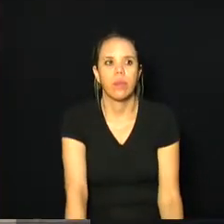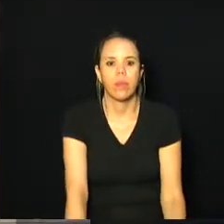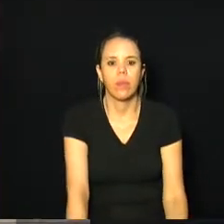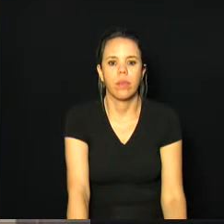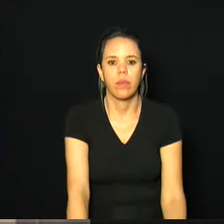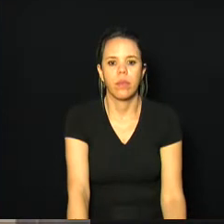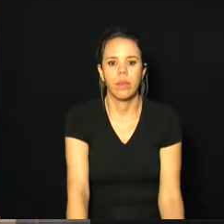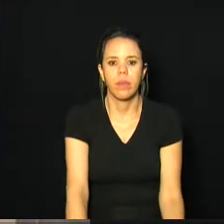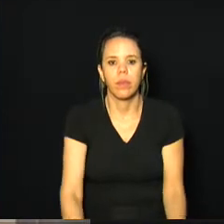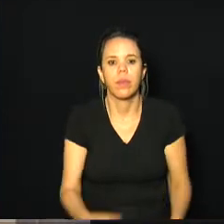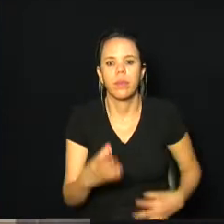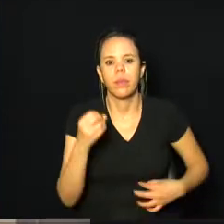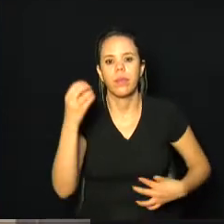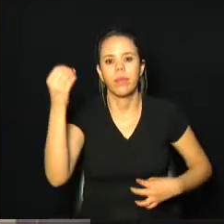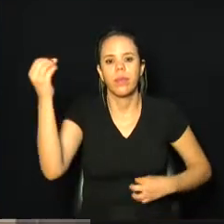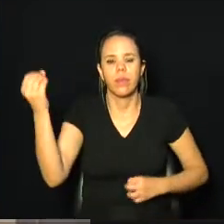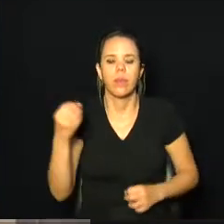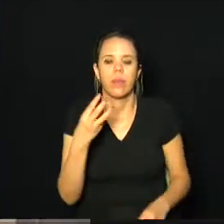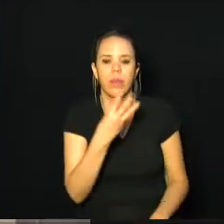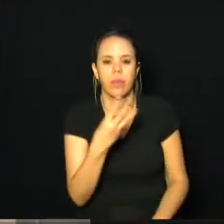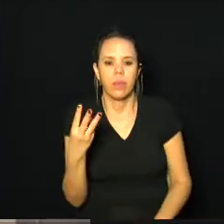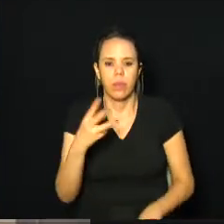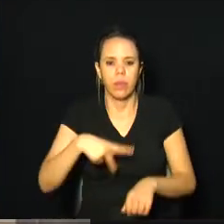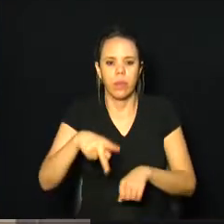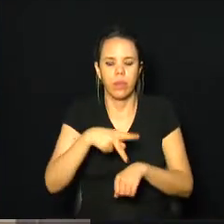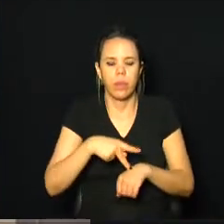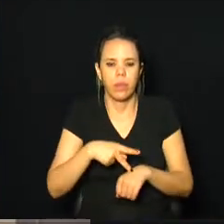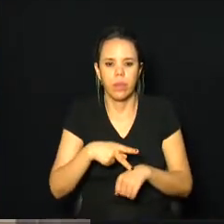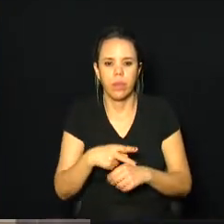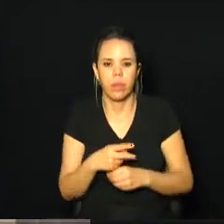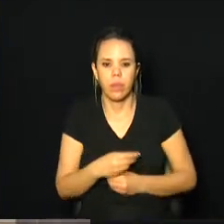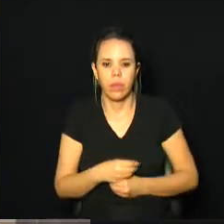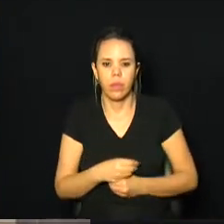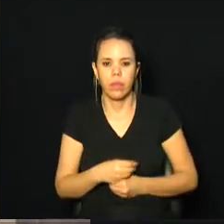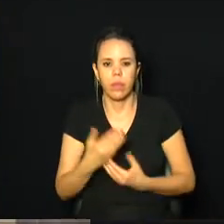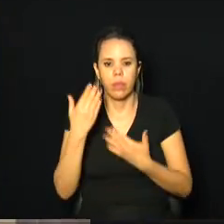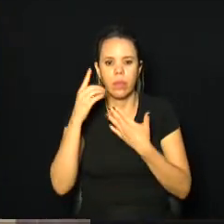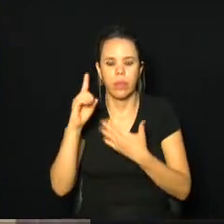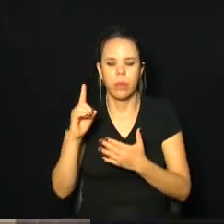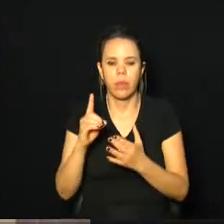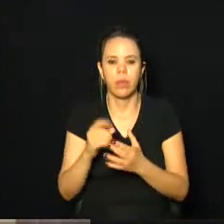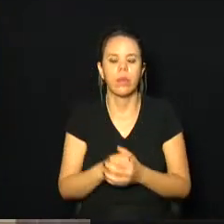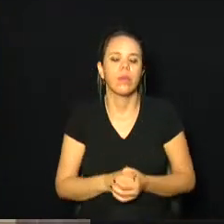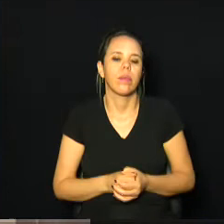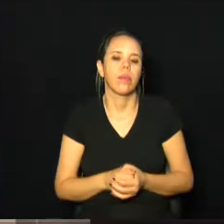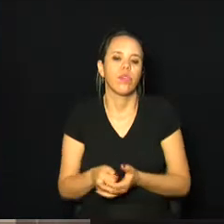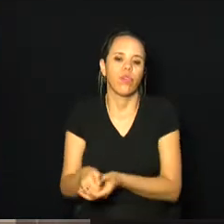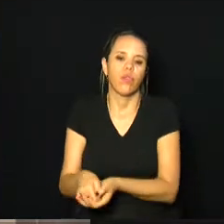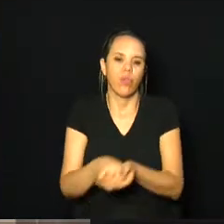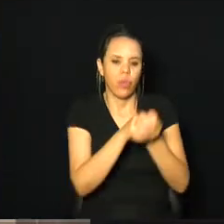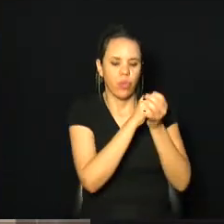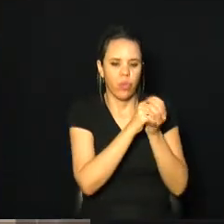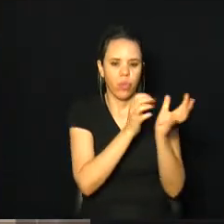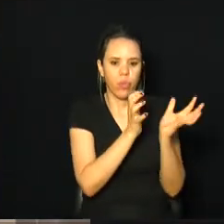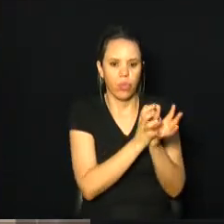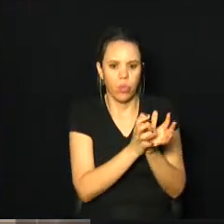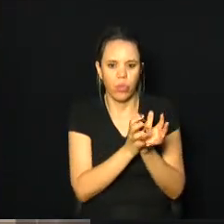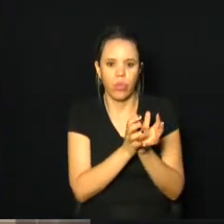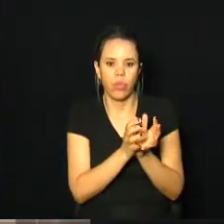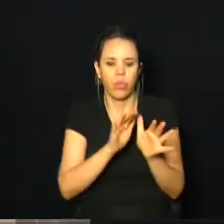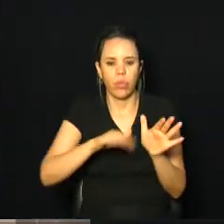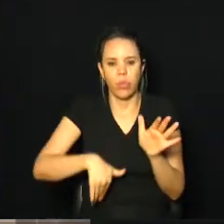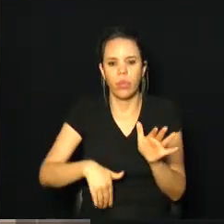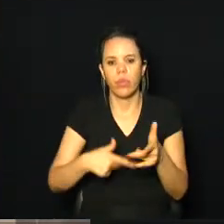Olha, eu viajei 33 países com... graças a Deus pelo voleibol, né? Seja com seleção, seja com